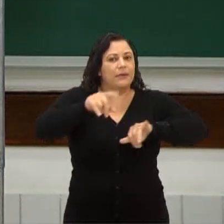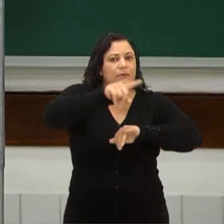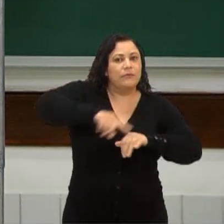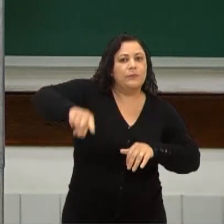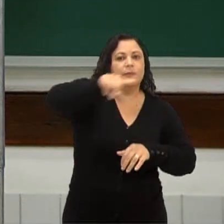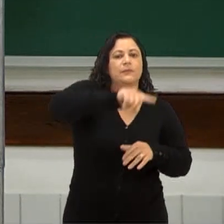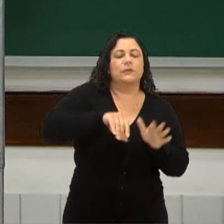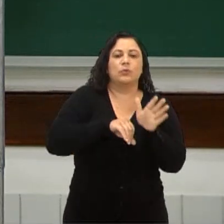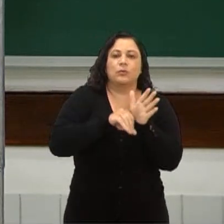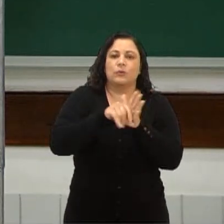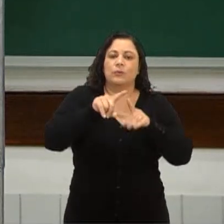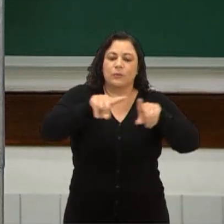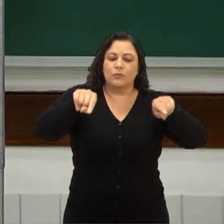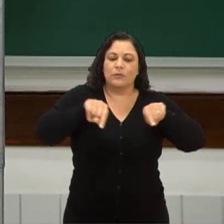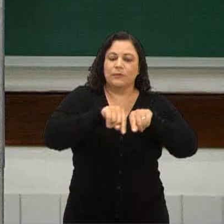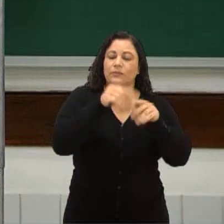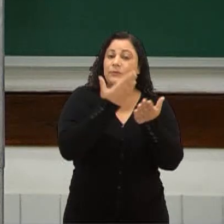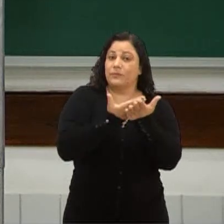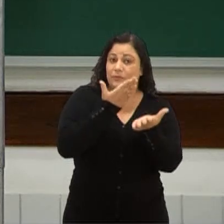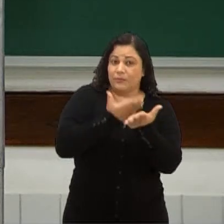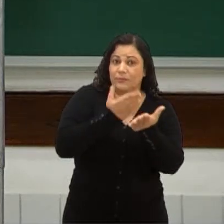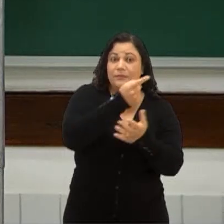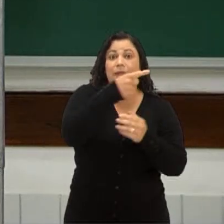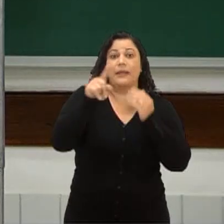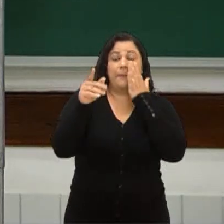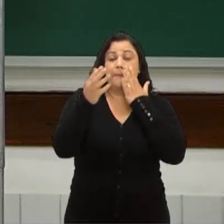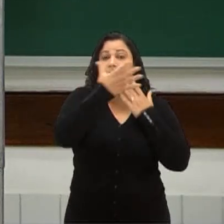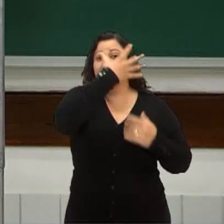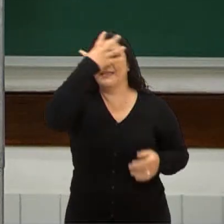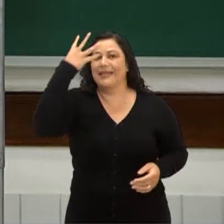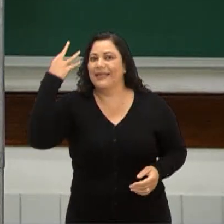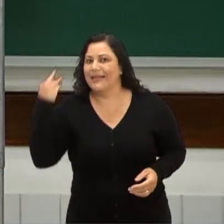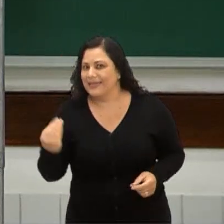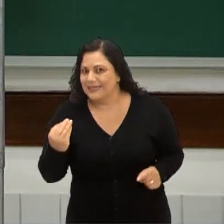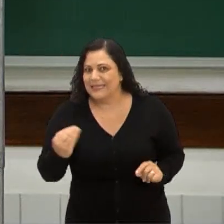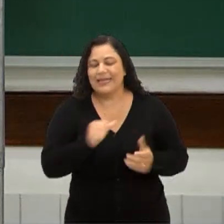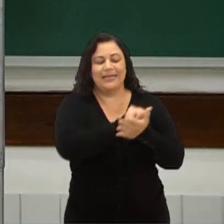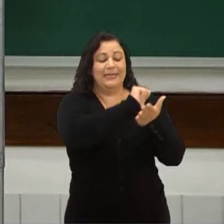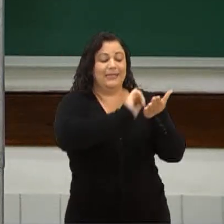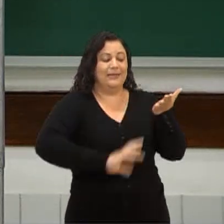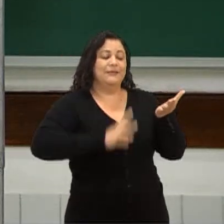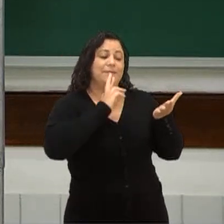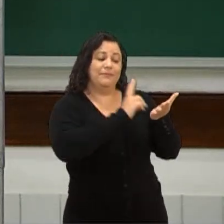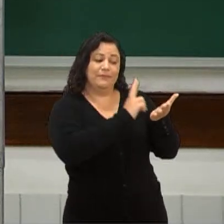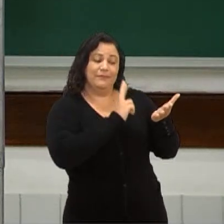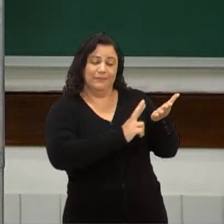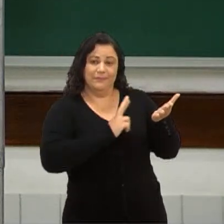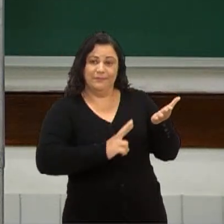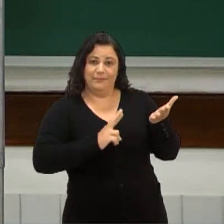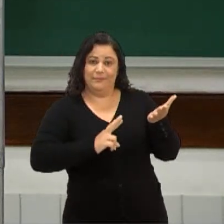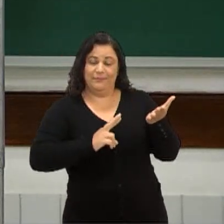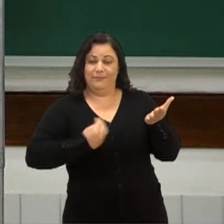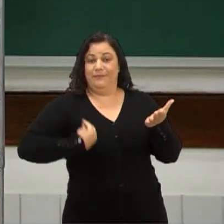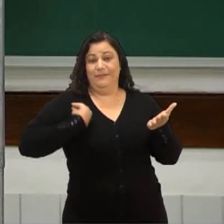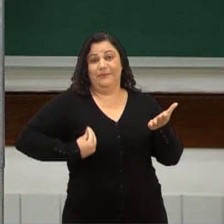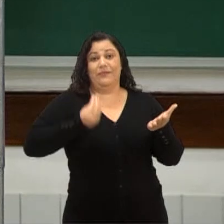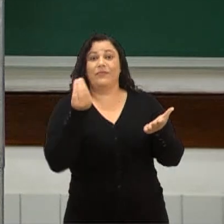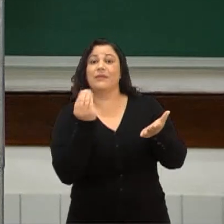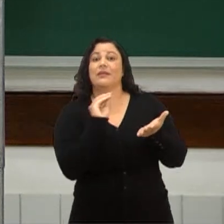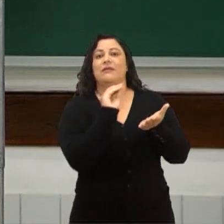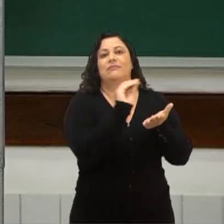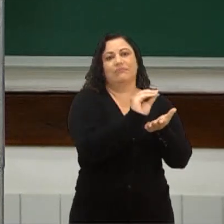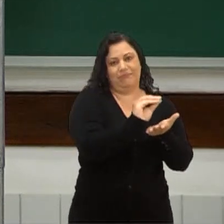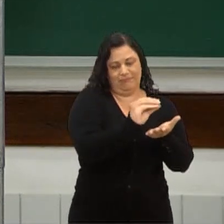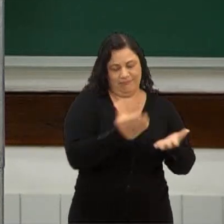acessando a plataforma do Google Classroom, não se esqueçam de realizar aquelas atividades obrigatórias. Elas marcam a tua presença lá,